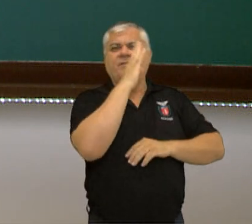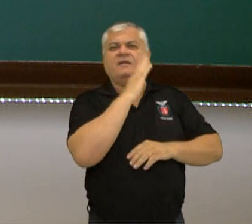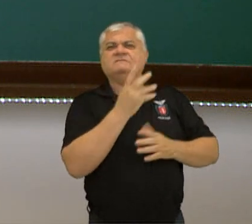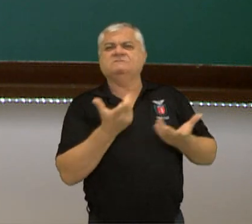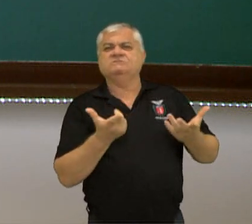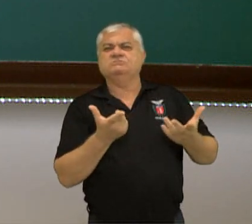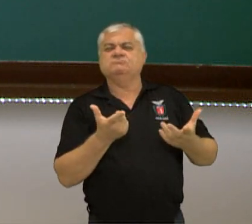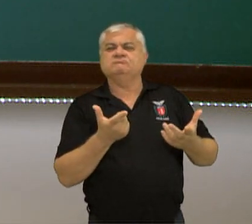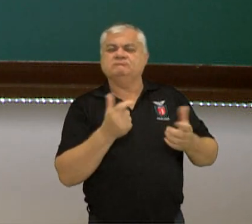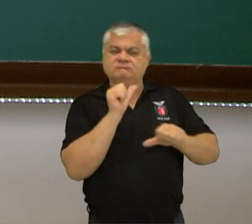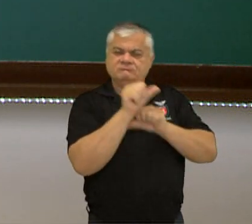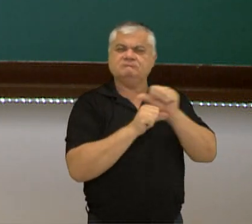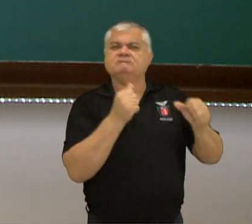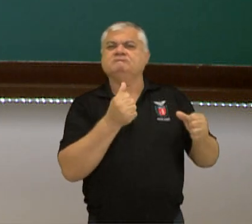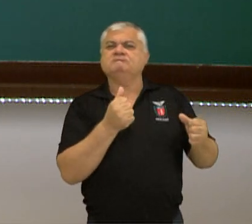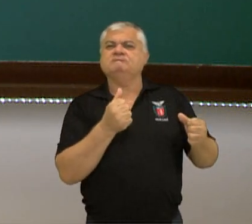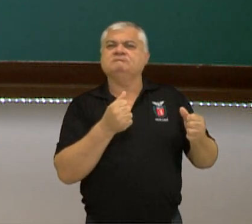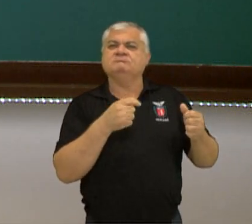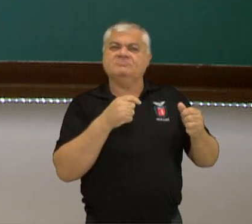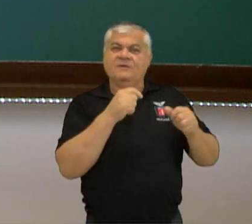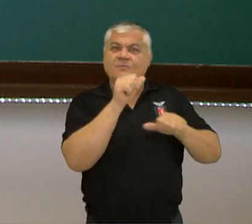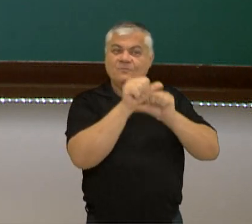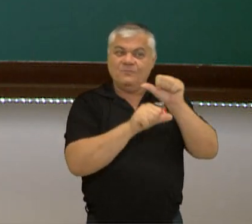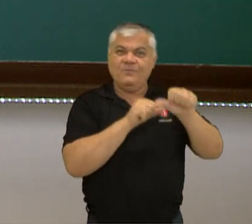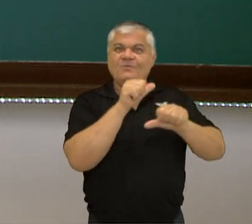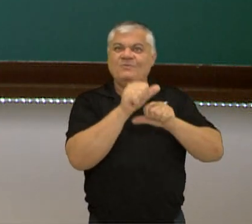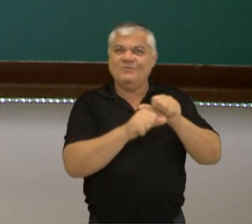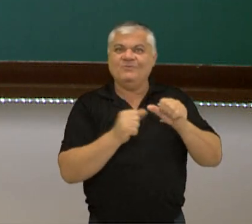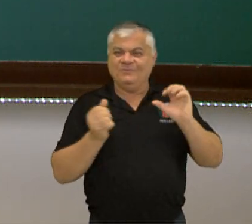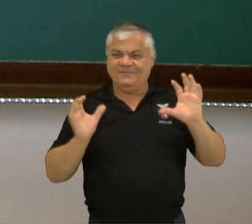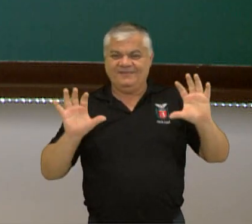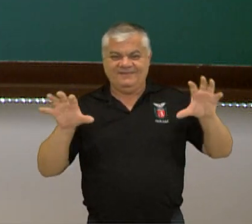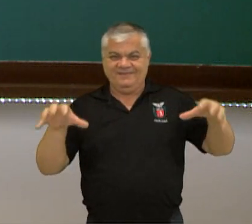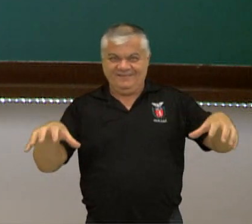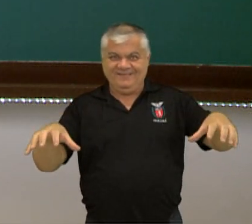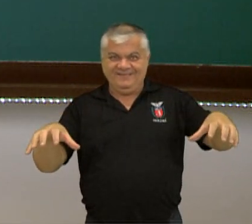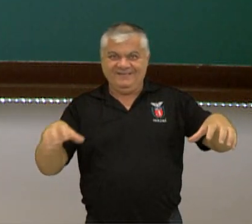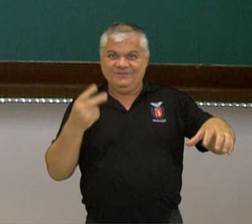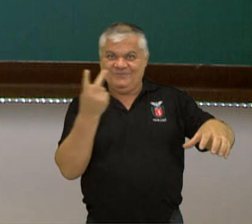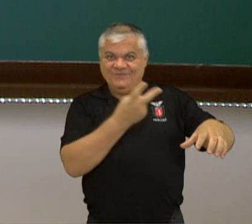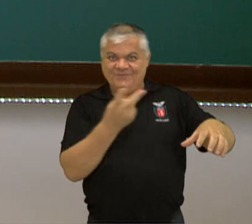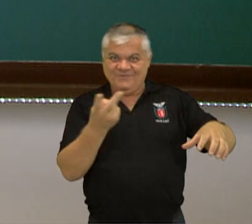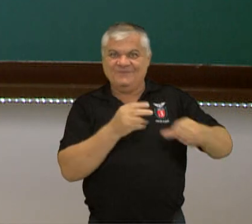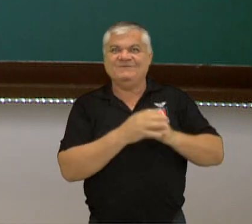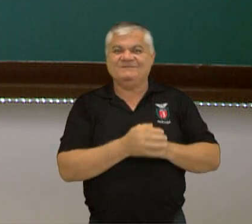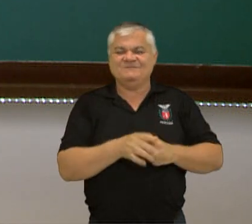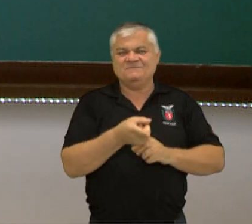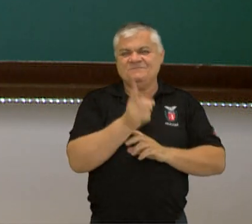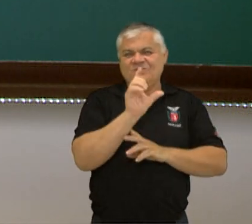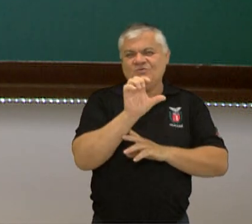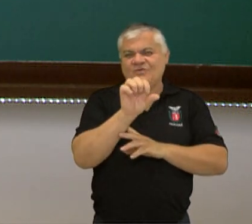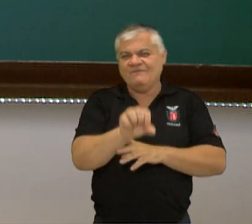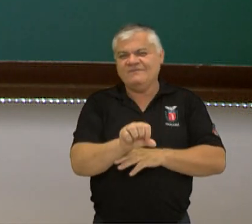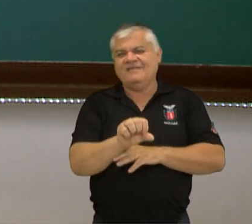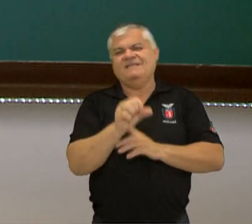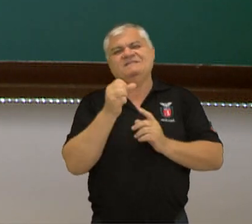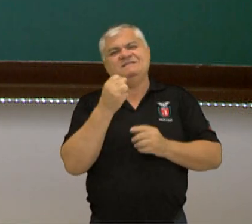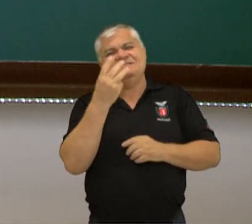período constitucional do Brasil, a partir aí da efetivação da Constituição de